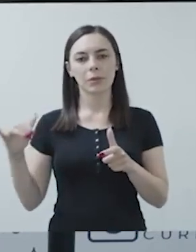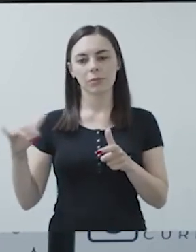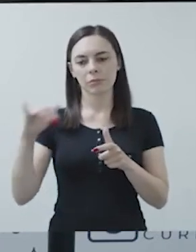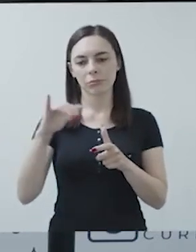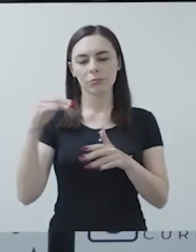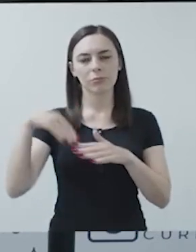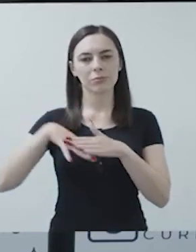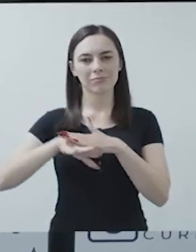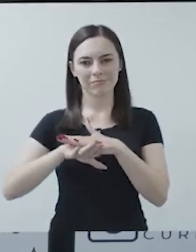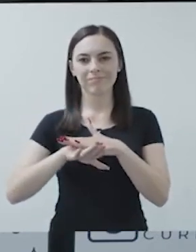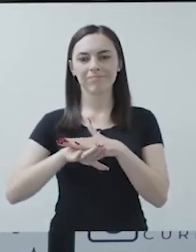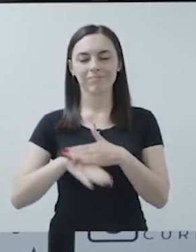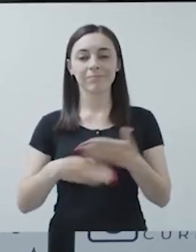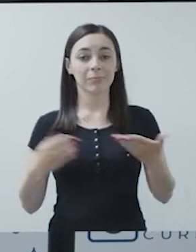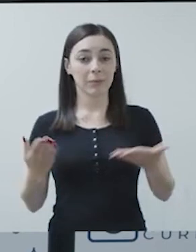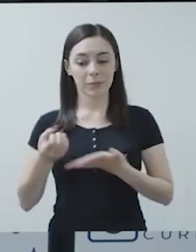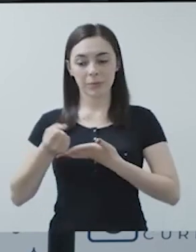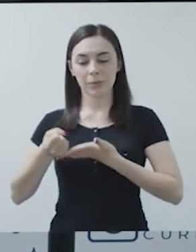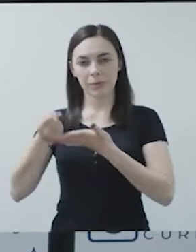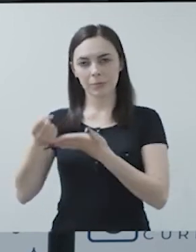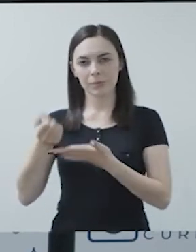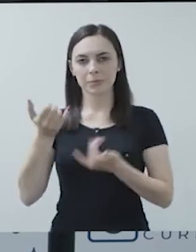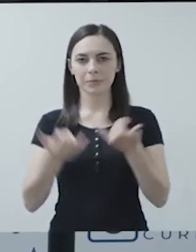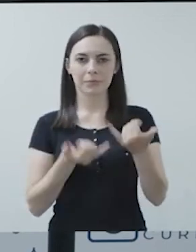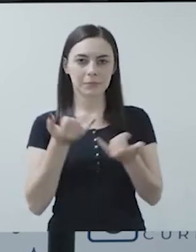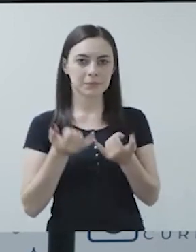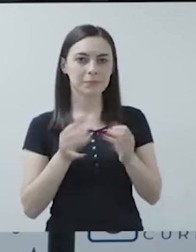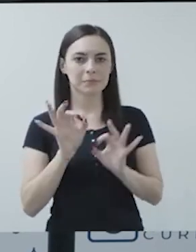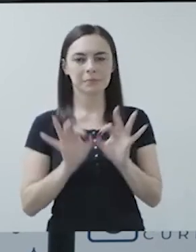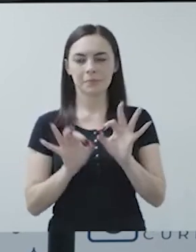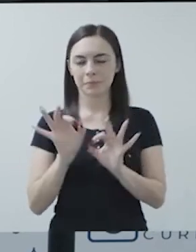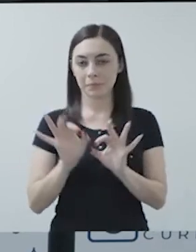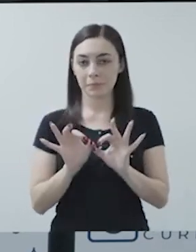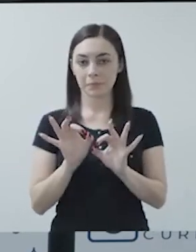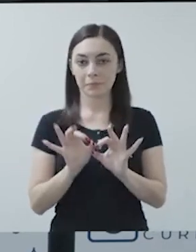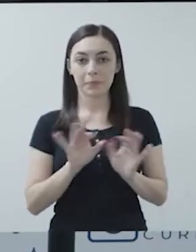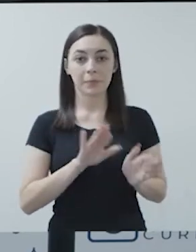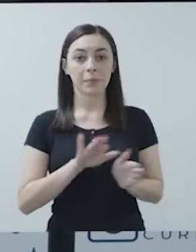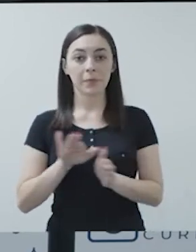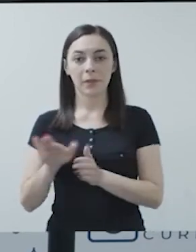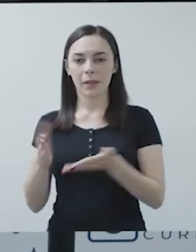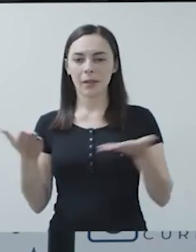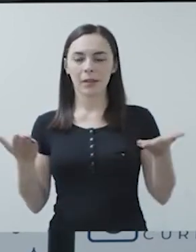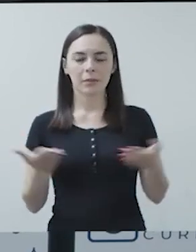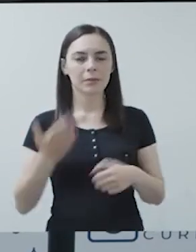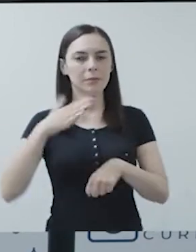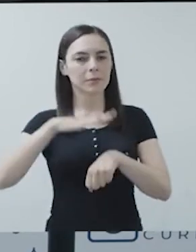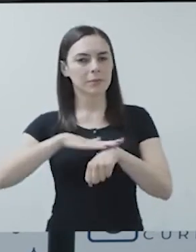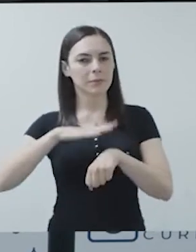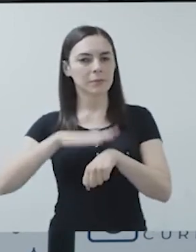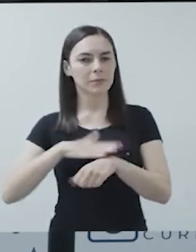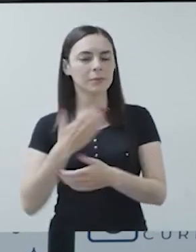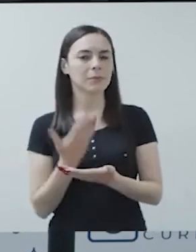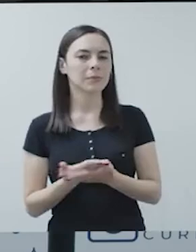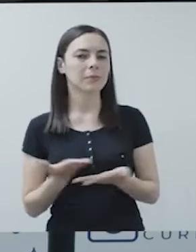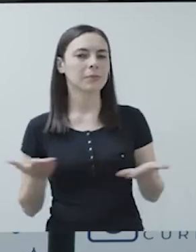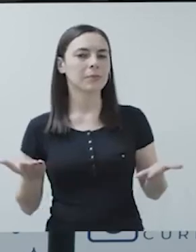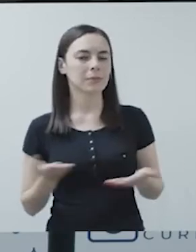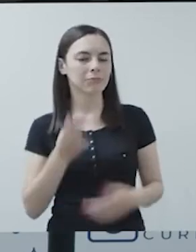organizar os seus brinquedos. E agora nós temos aquele momento da nossa aula bem legal. O nosso